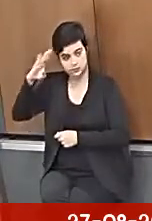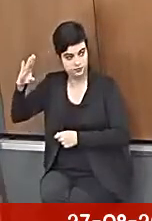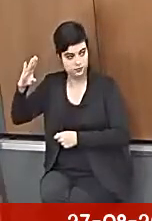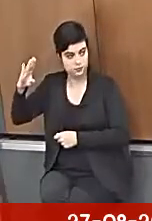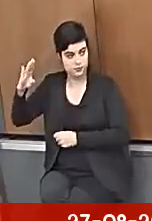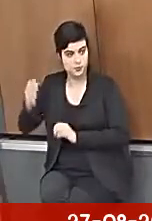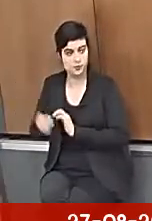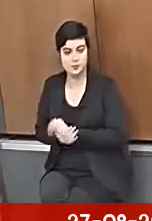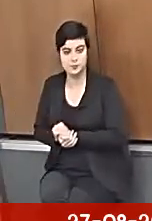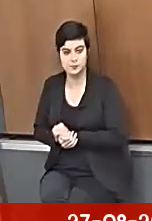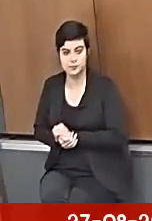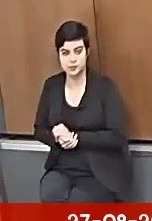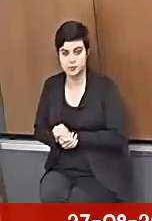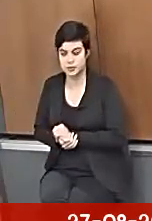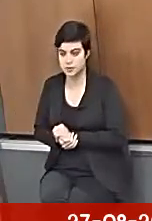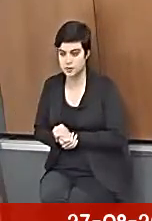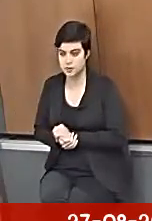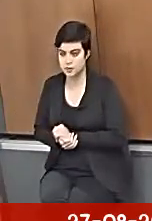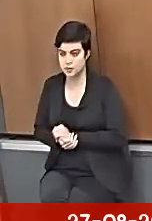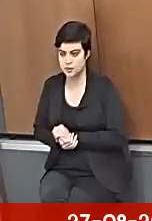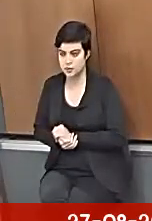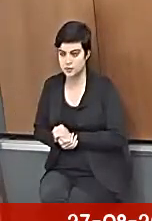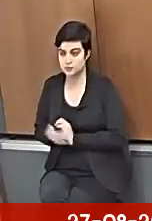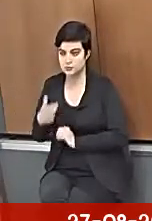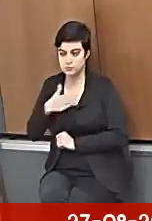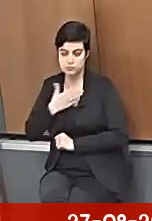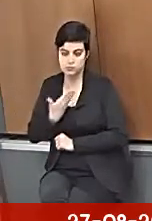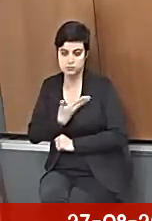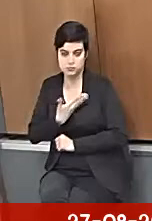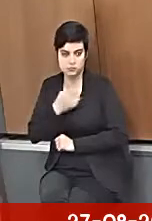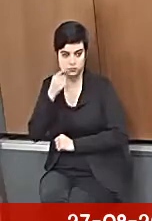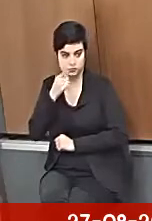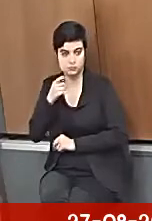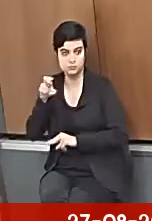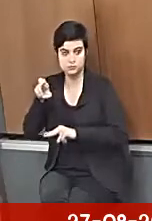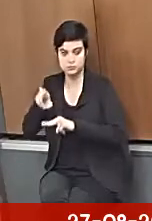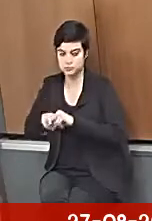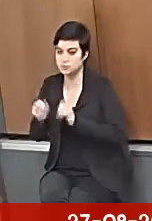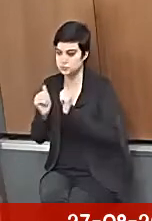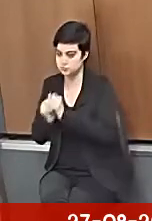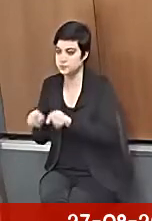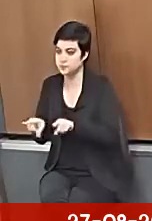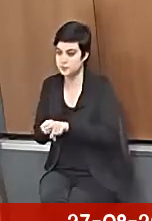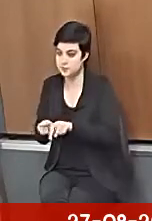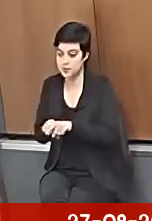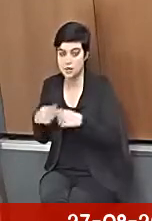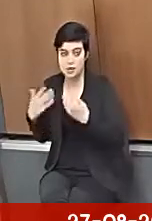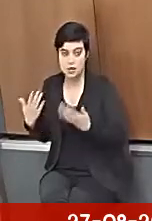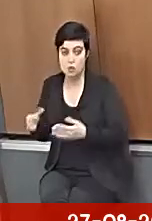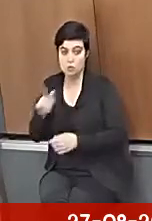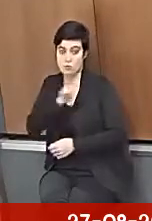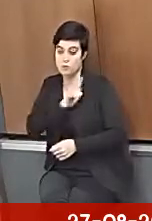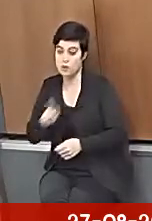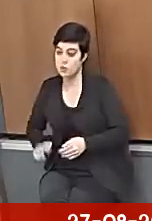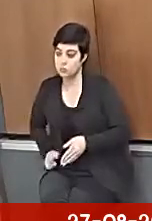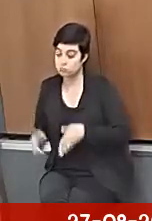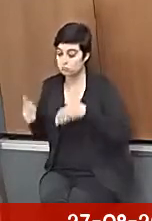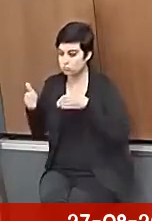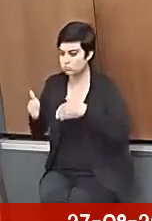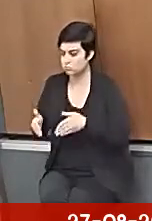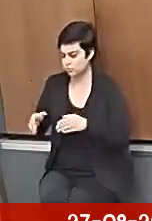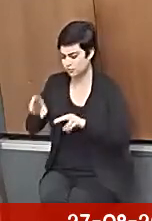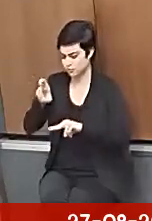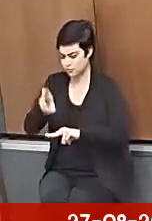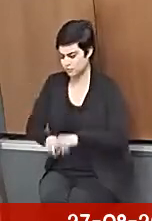esse menino que dada a cadeira elétrica aqui ea gente tem com aécio aécio entrou no meu colo para tirar foto e